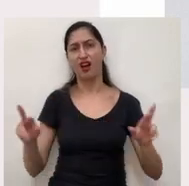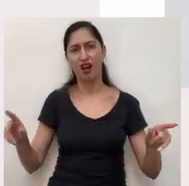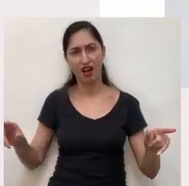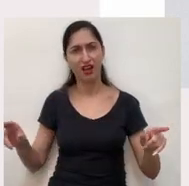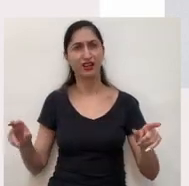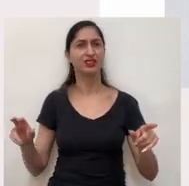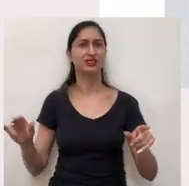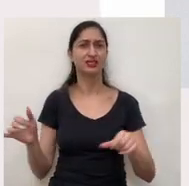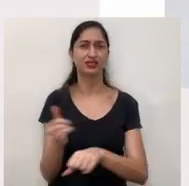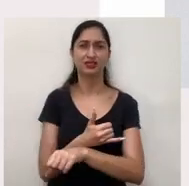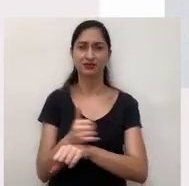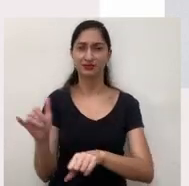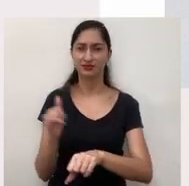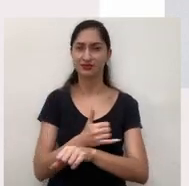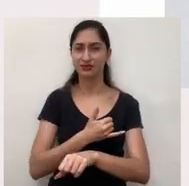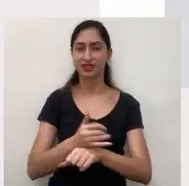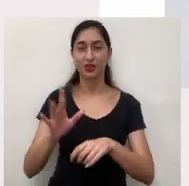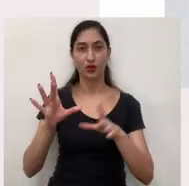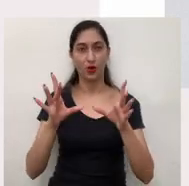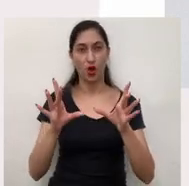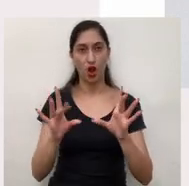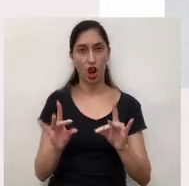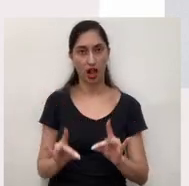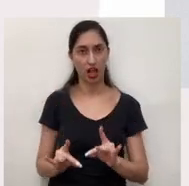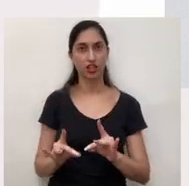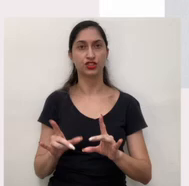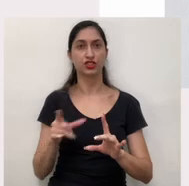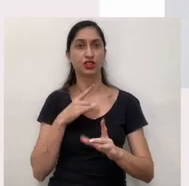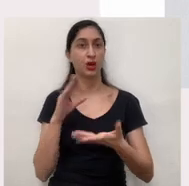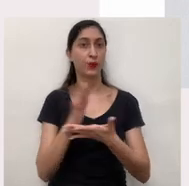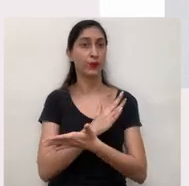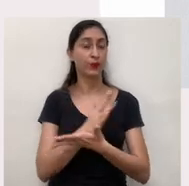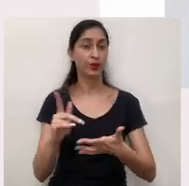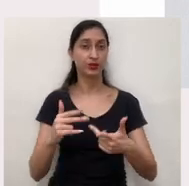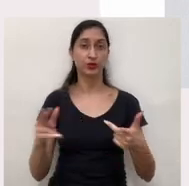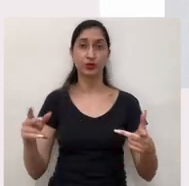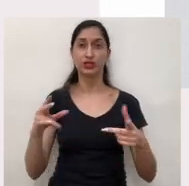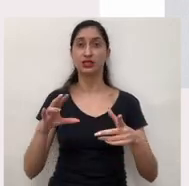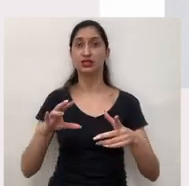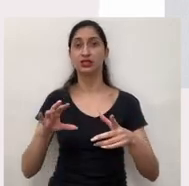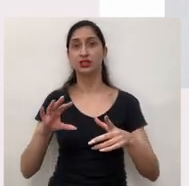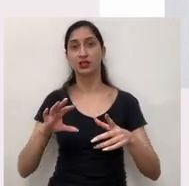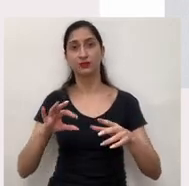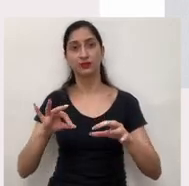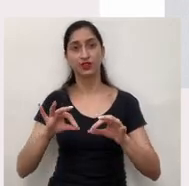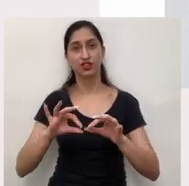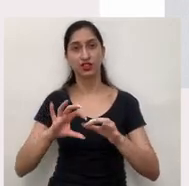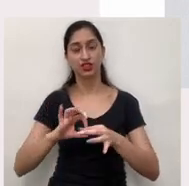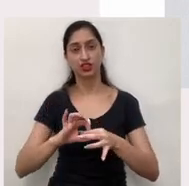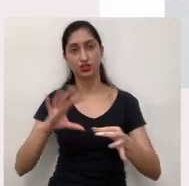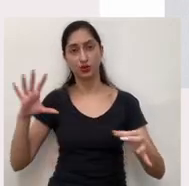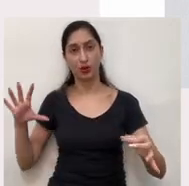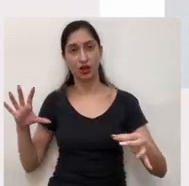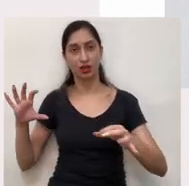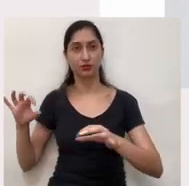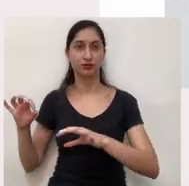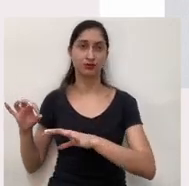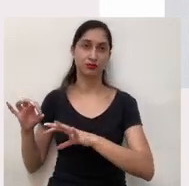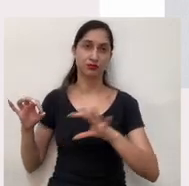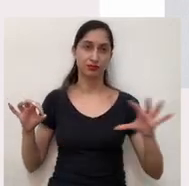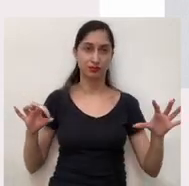essas colagens, e tem alguns elementos soltos, né? E a partir desses fragmentos,